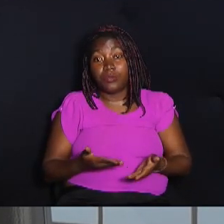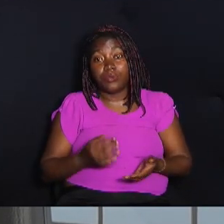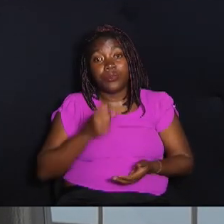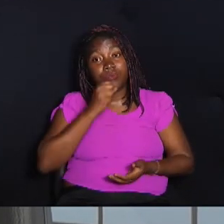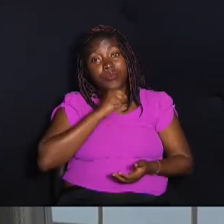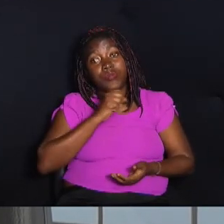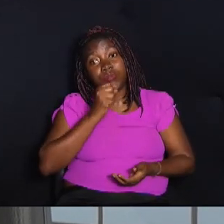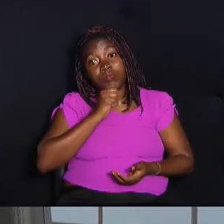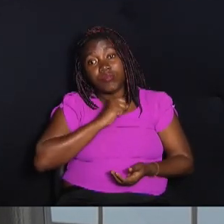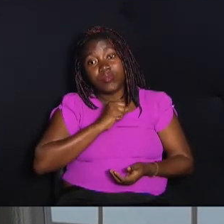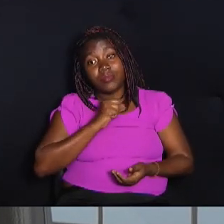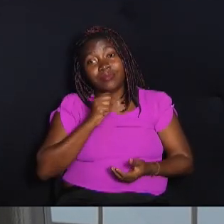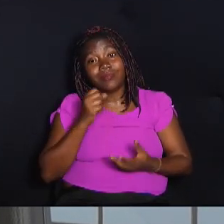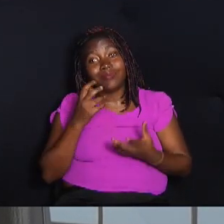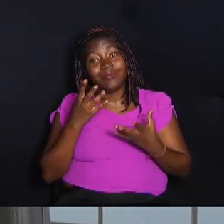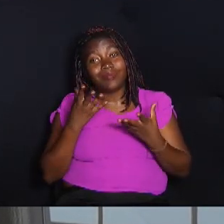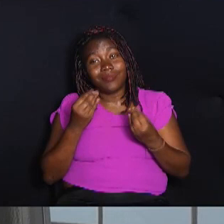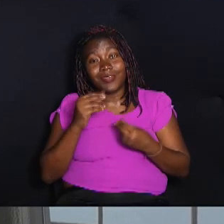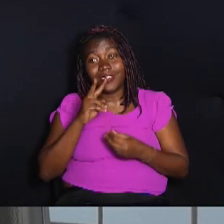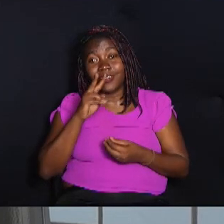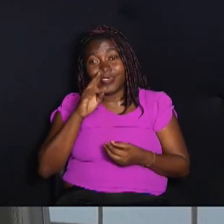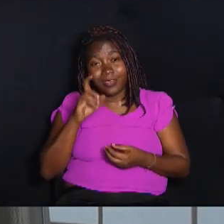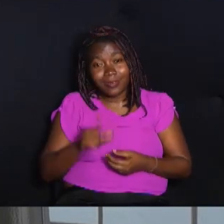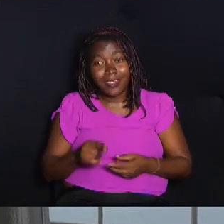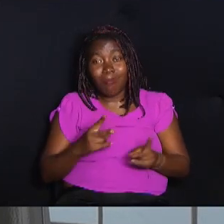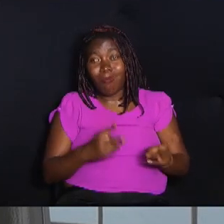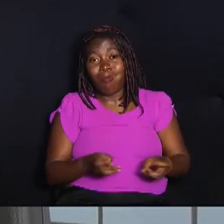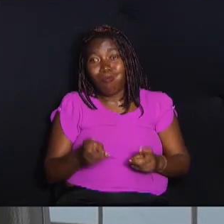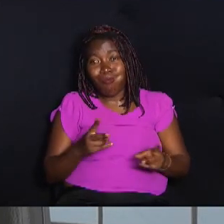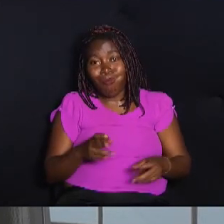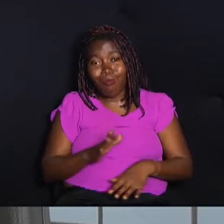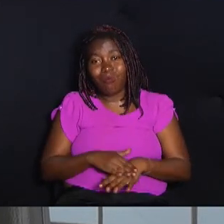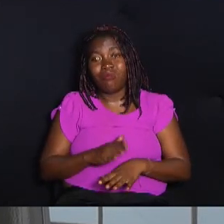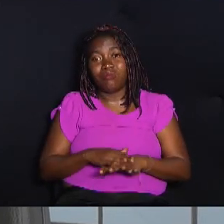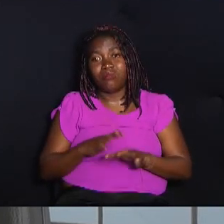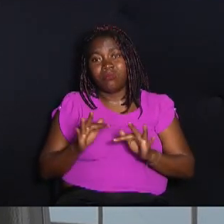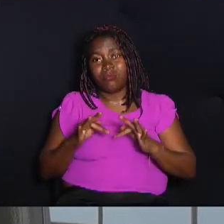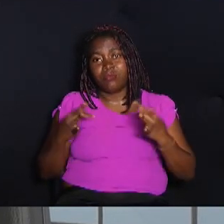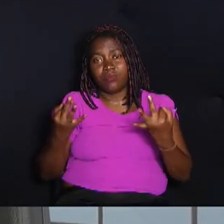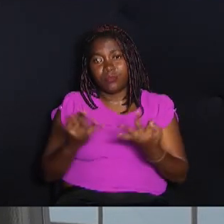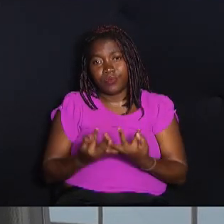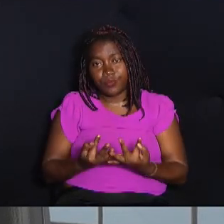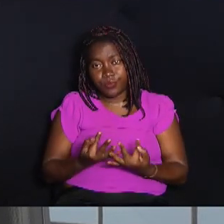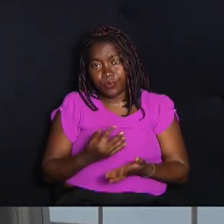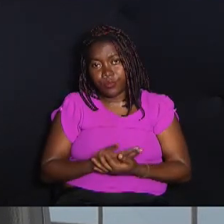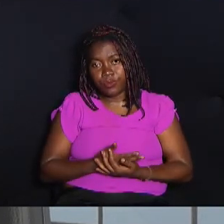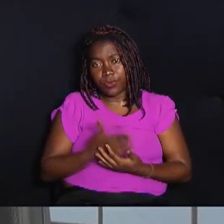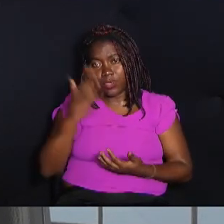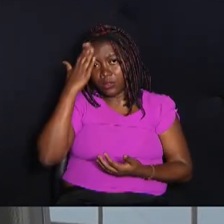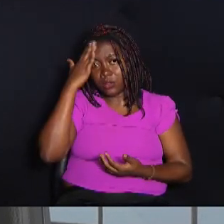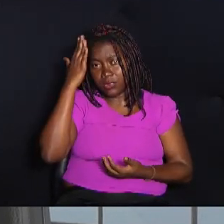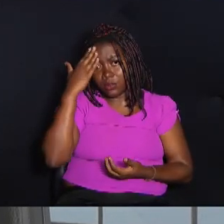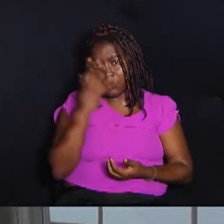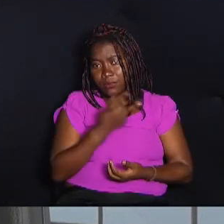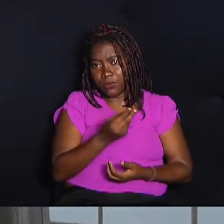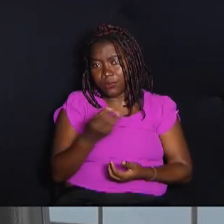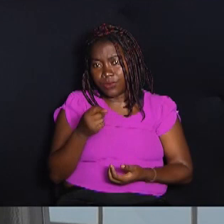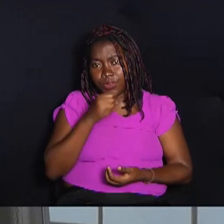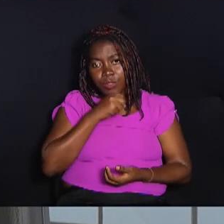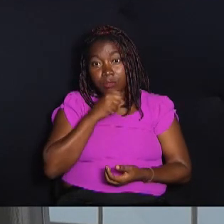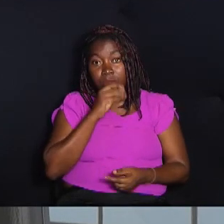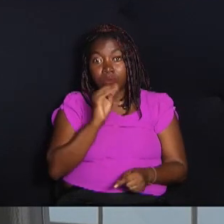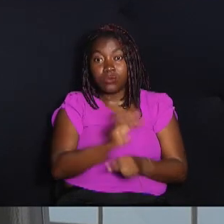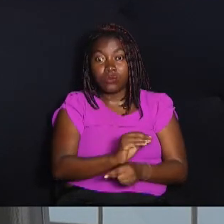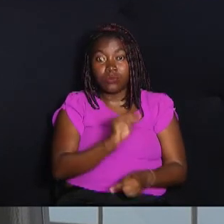sendo muitas vezes explorados por familiares, né? A gente sabe que muitos idosos